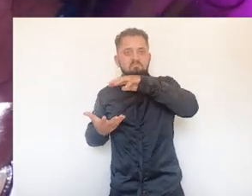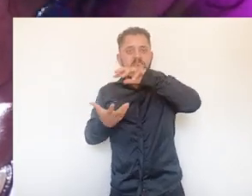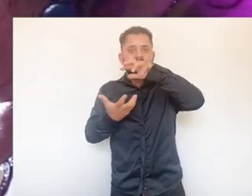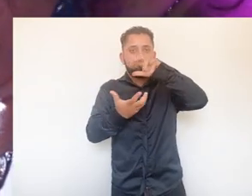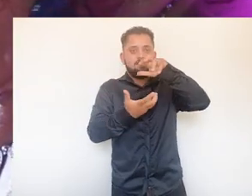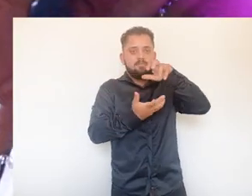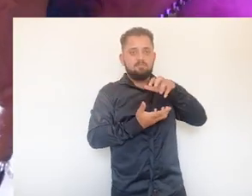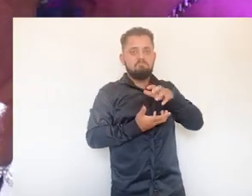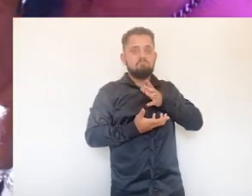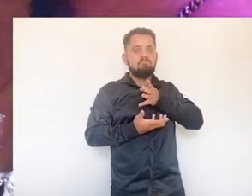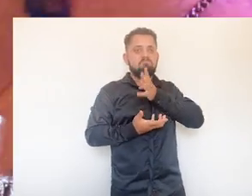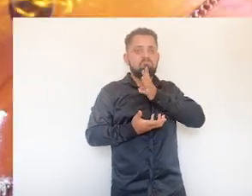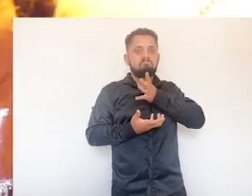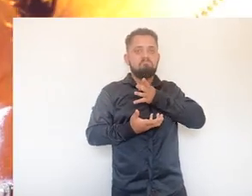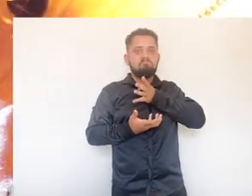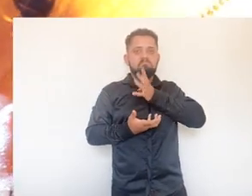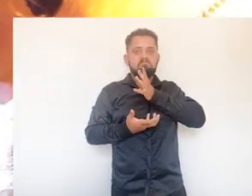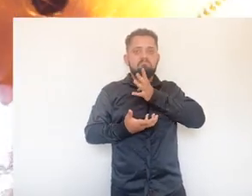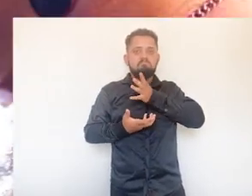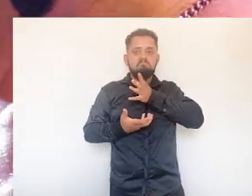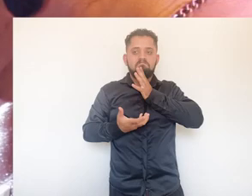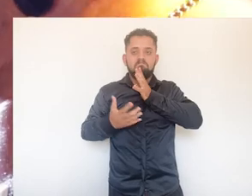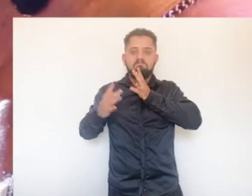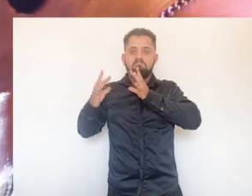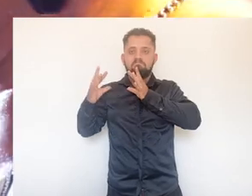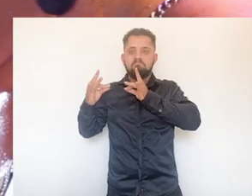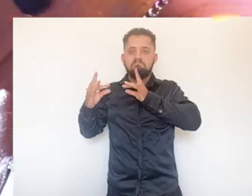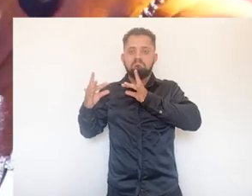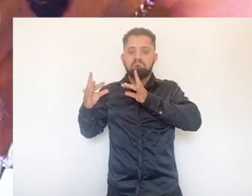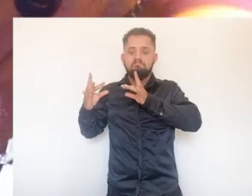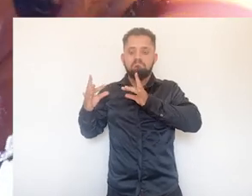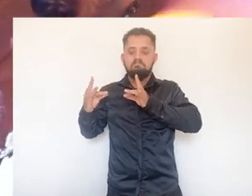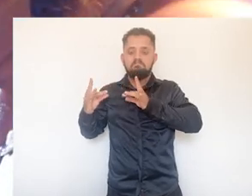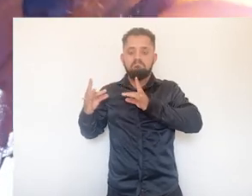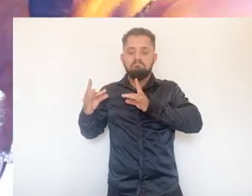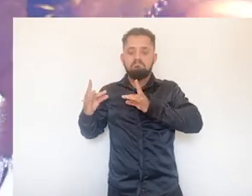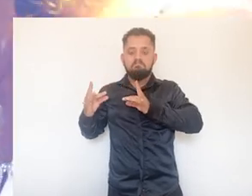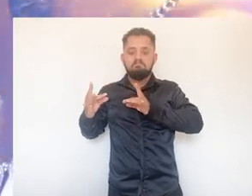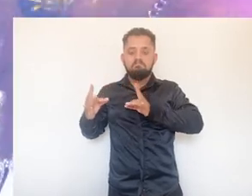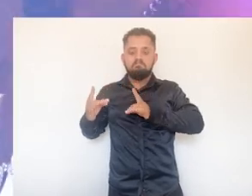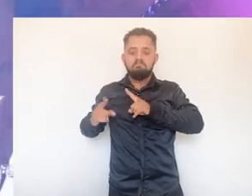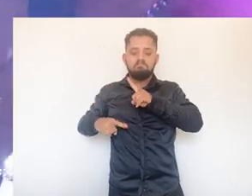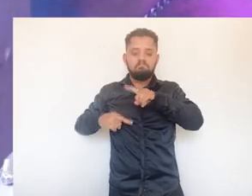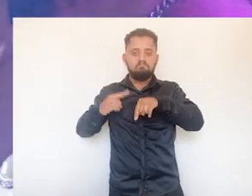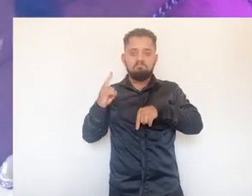universal, uma força que me